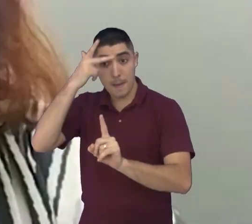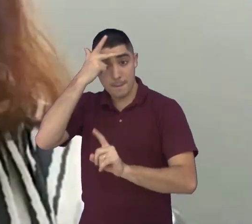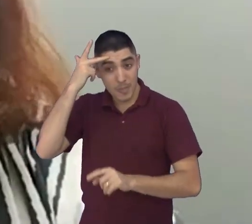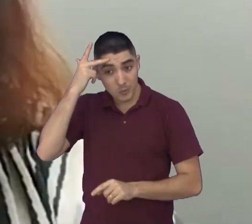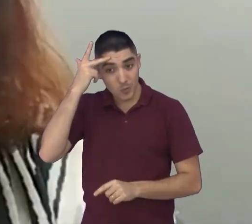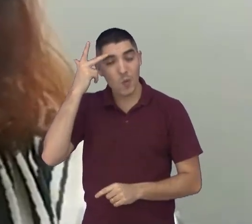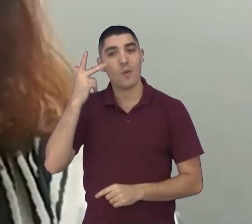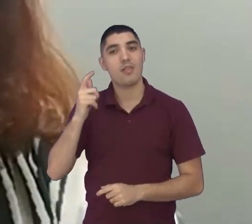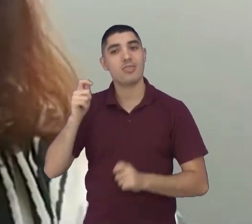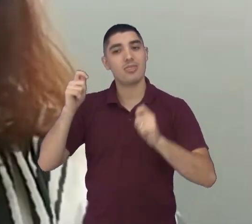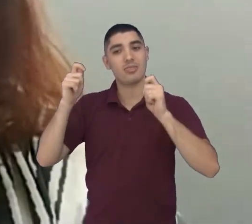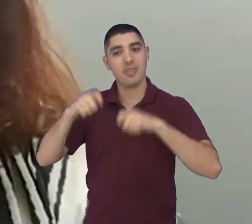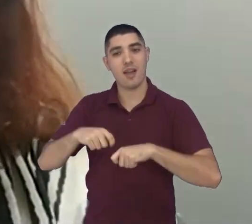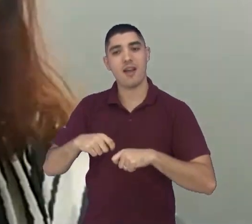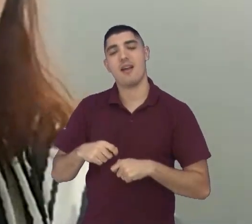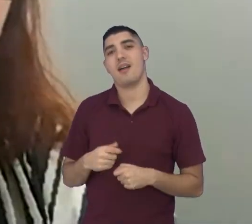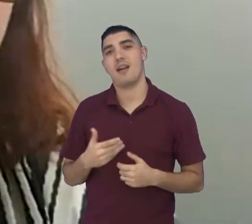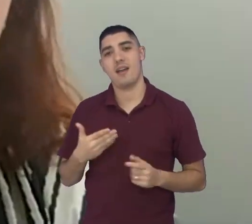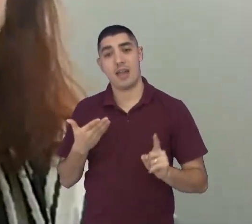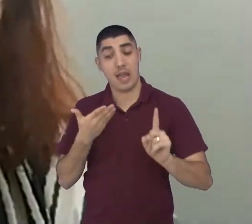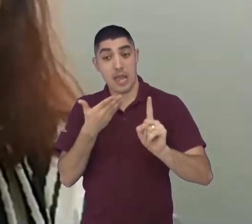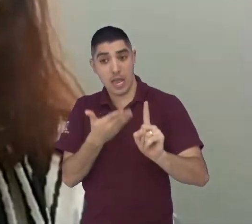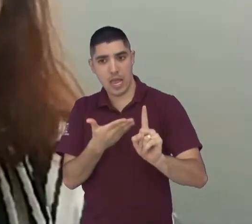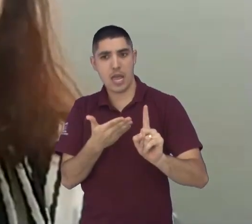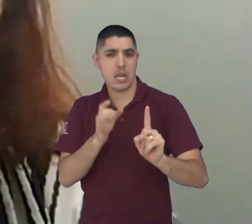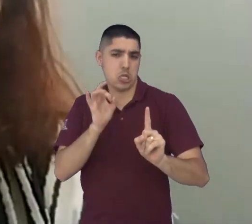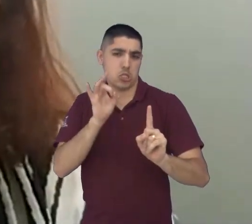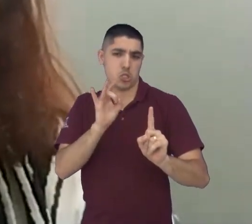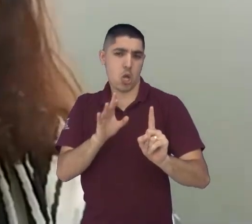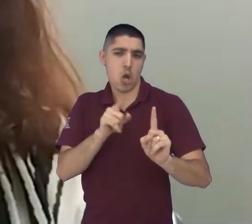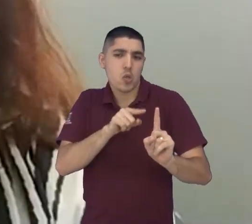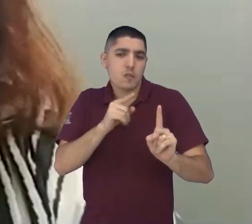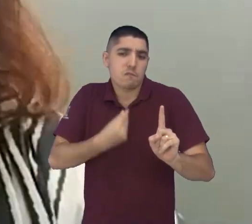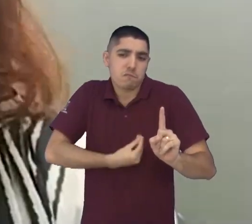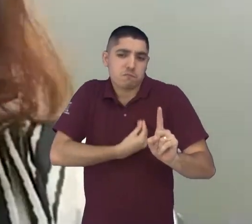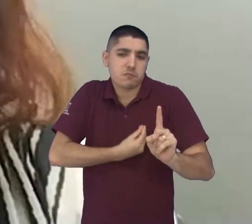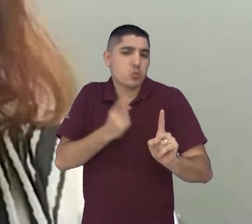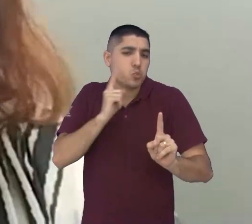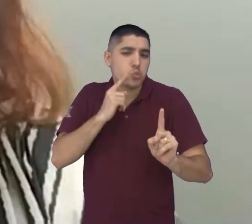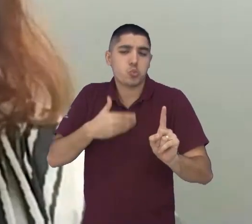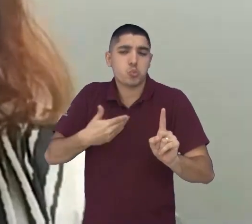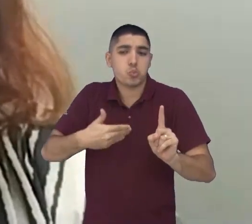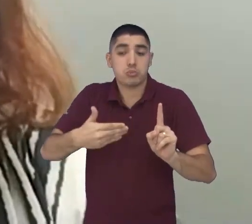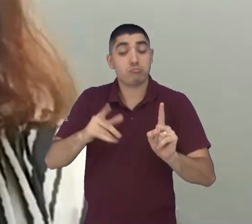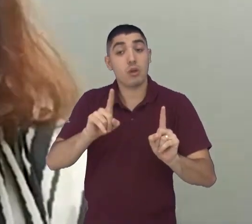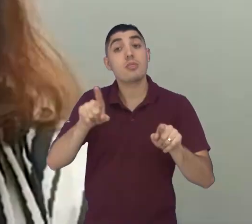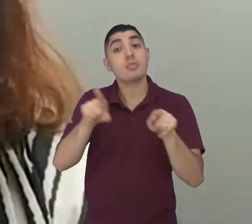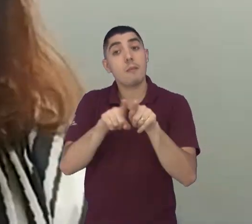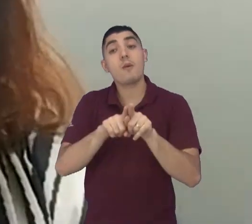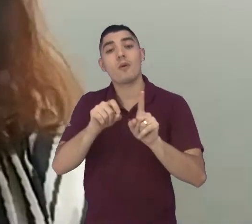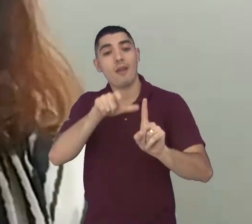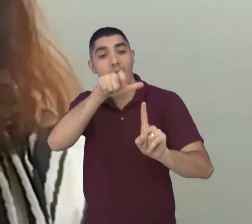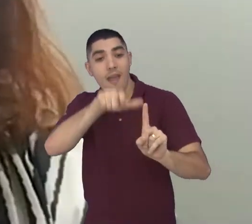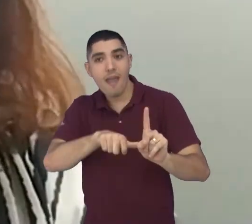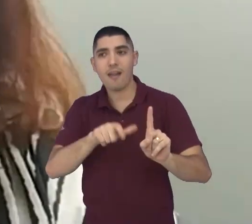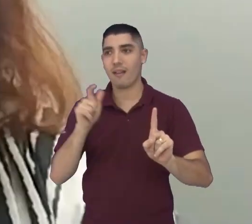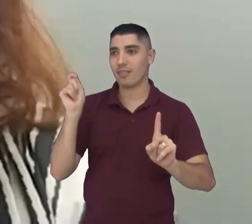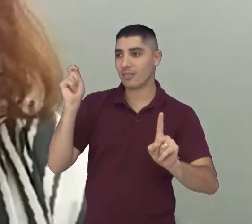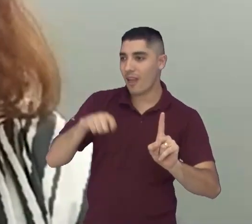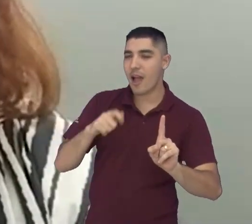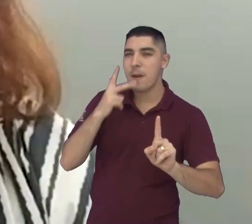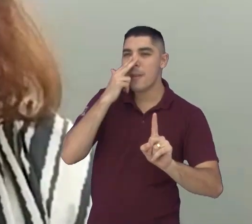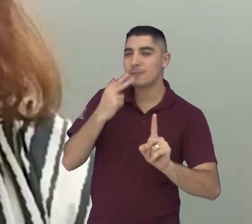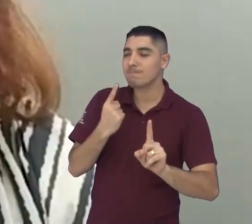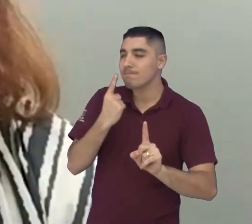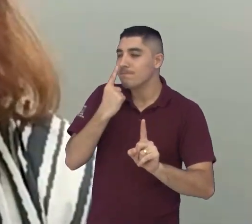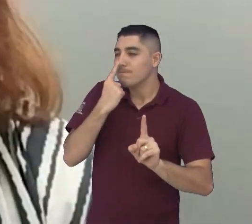também não só as suas atividades do dia a dia, mas produz também esses